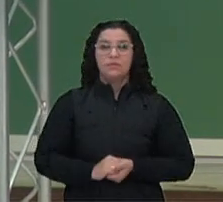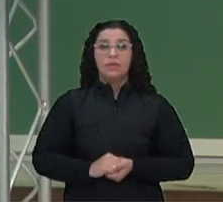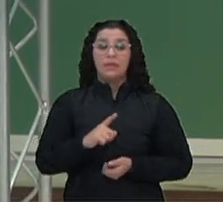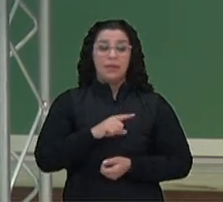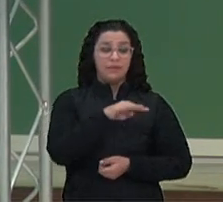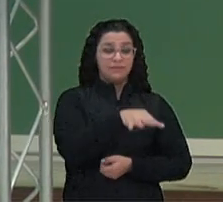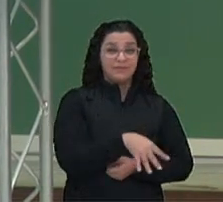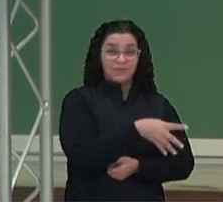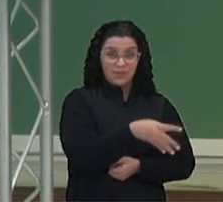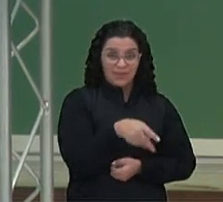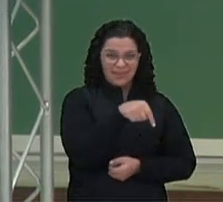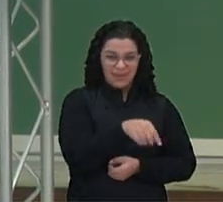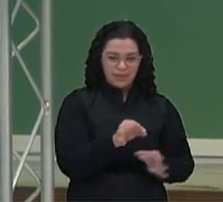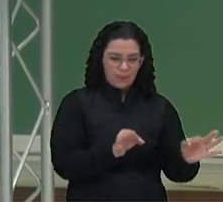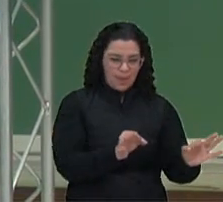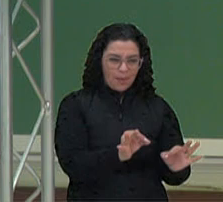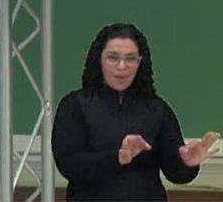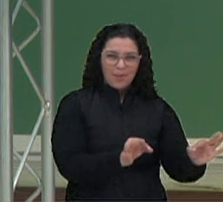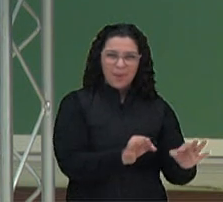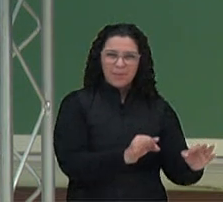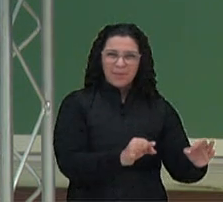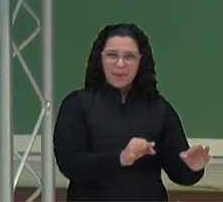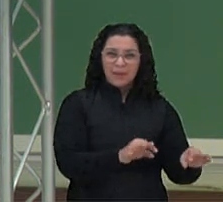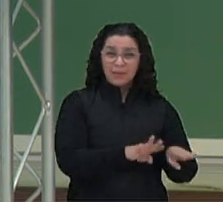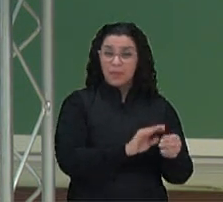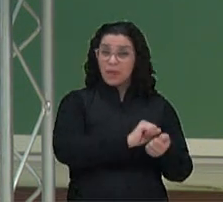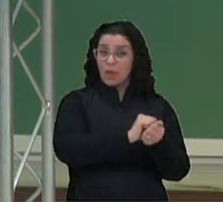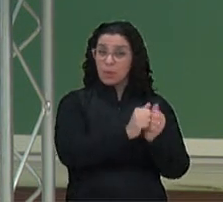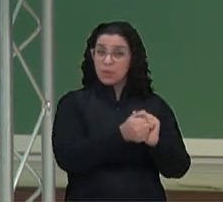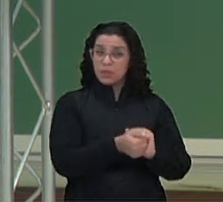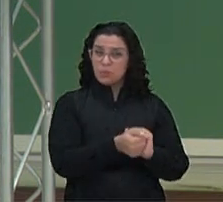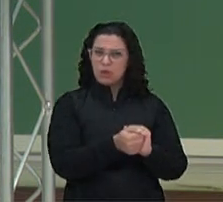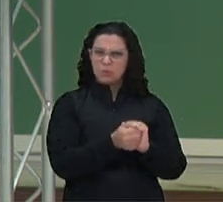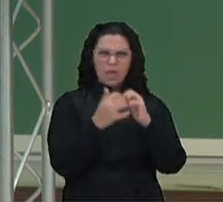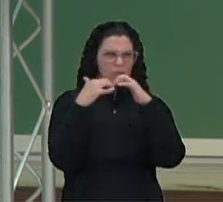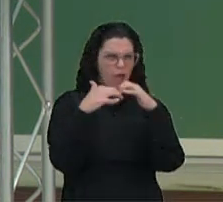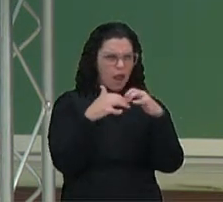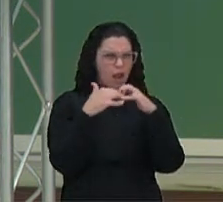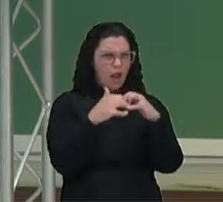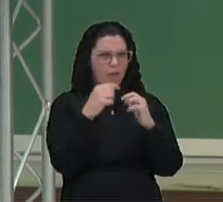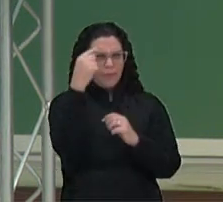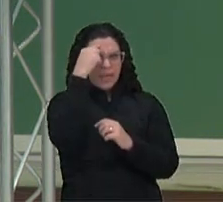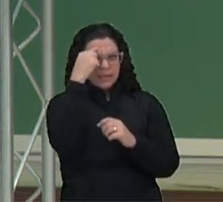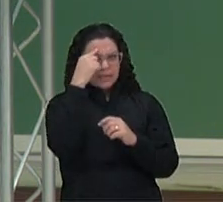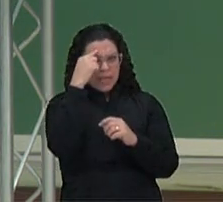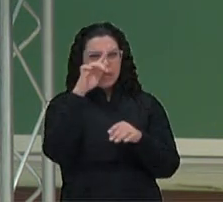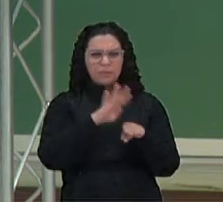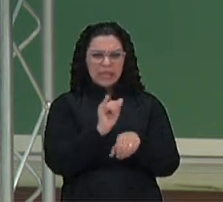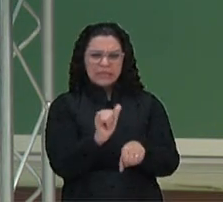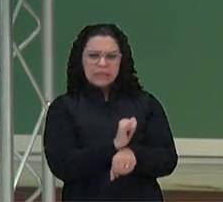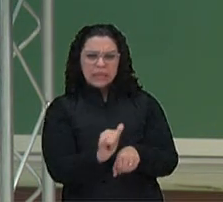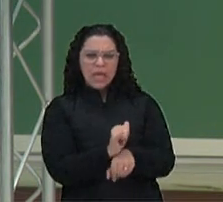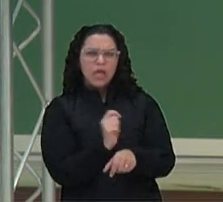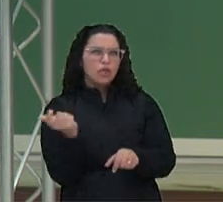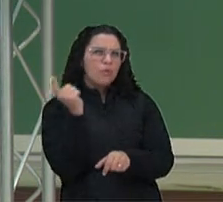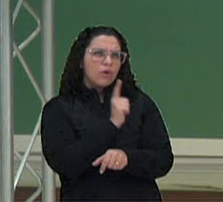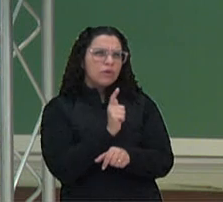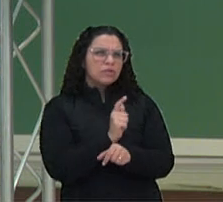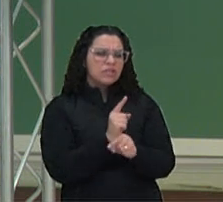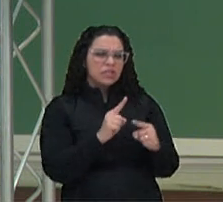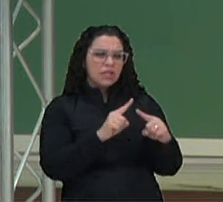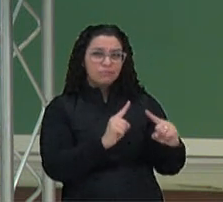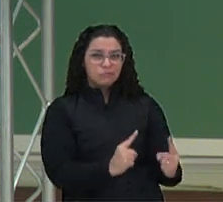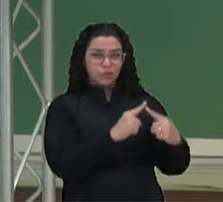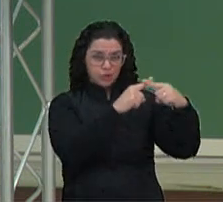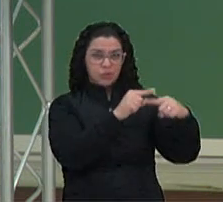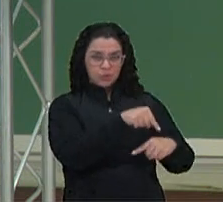o tabuleiro de xadrez, né, que é um esporte bem de cérebro mesmo, né, aquela coisa de pensar que você precisa de